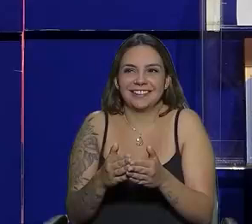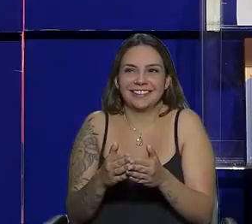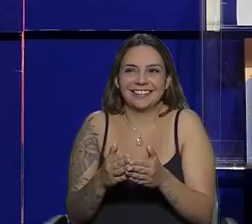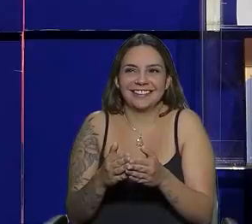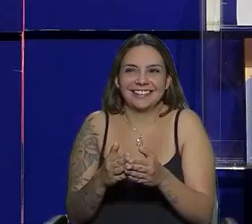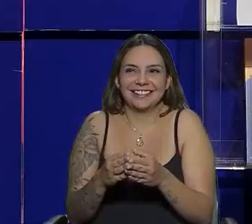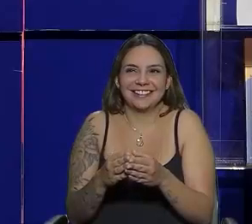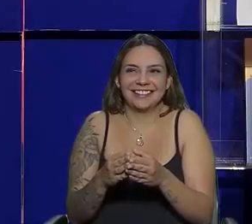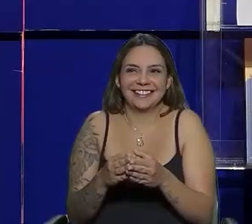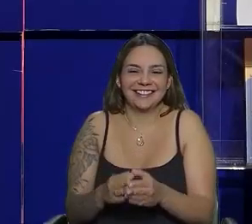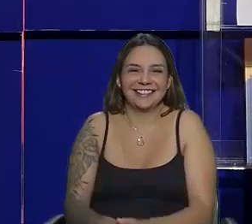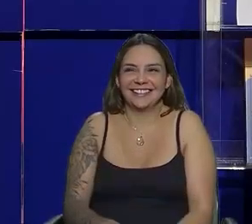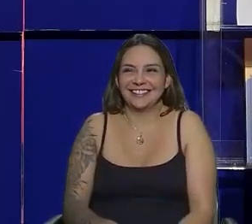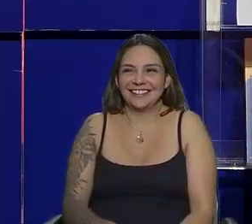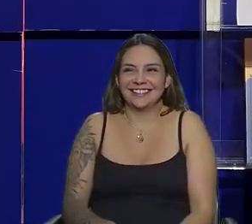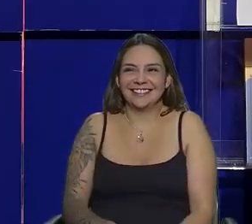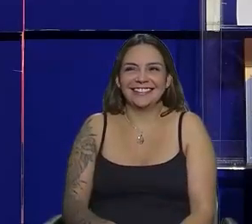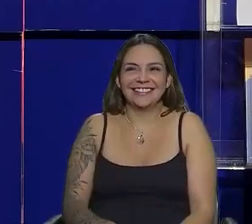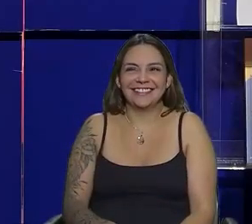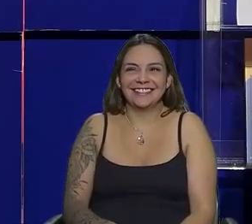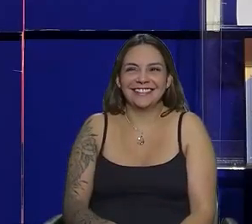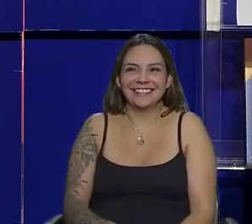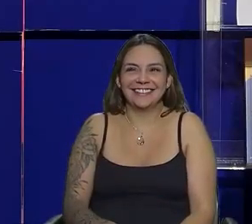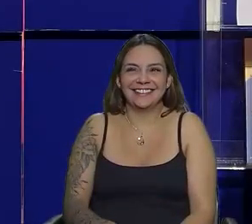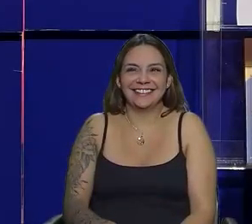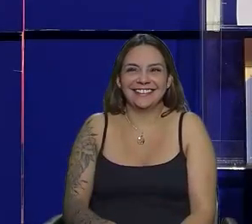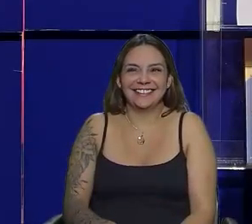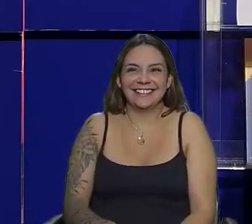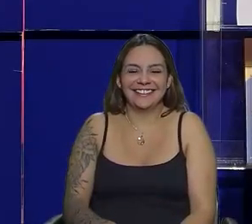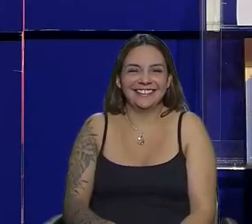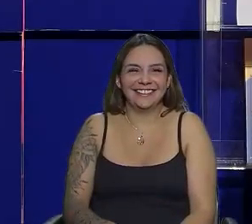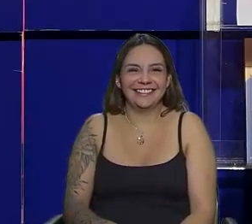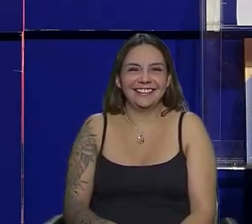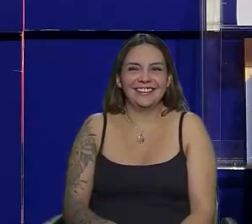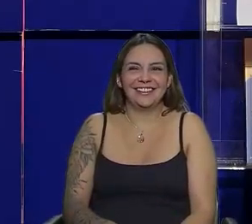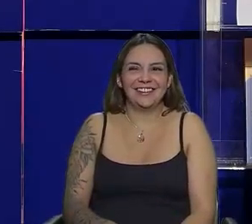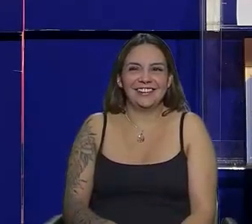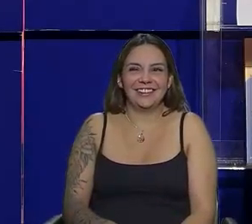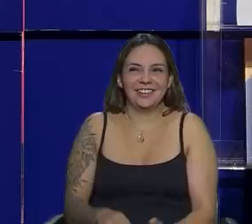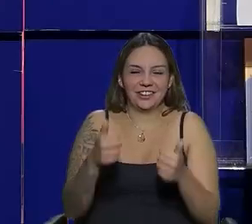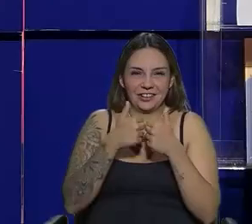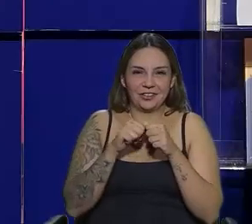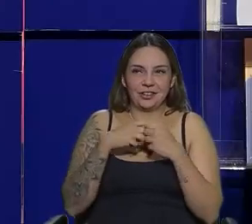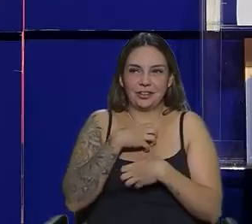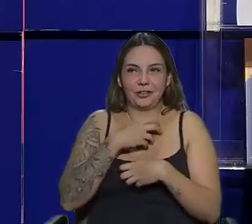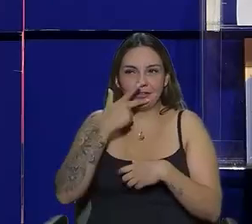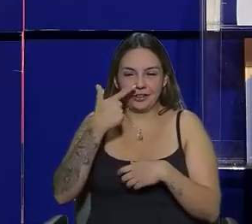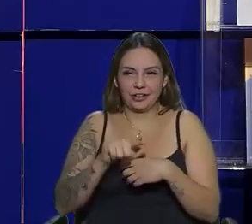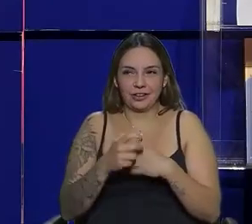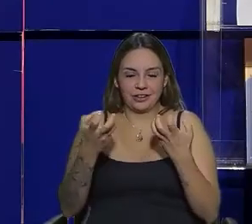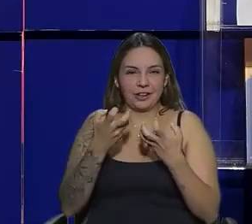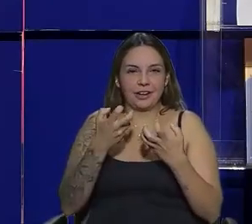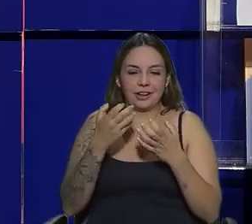ser. Olha o ato falho aí, hein? Está complicado. Ficou extasiado e repetia sem